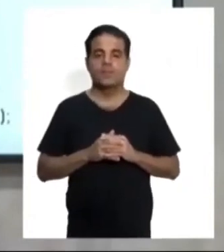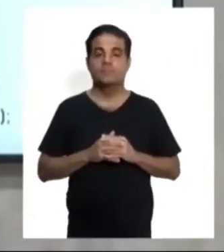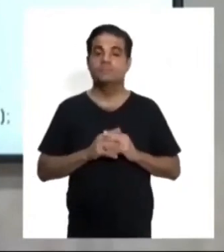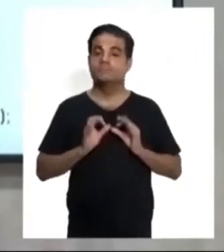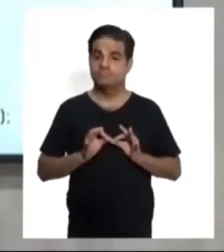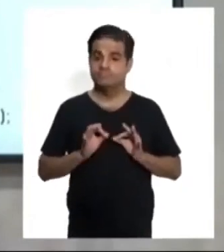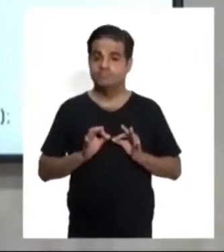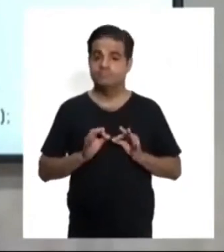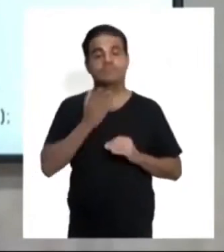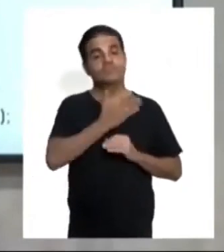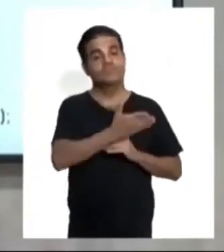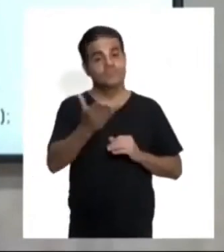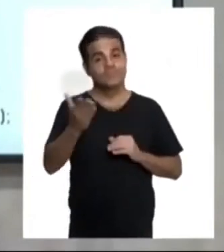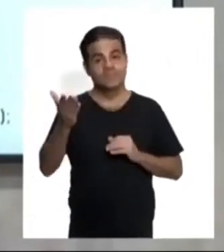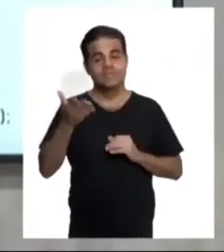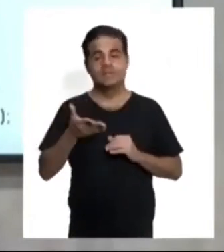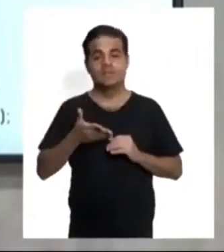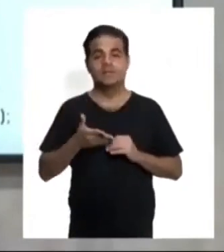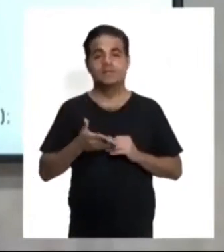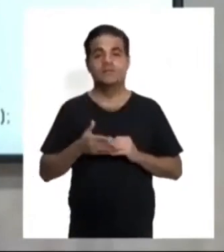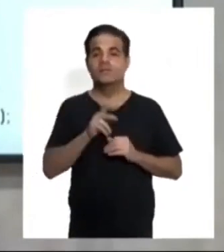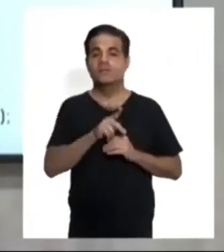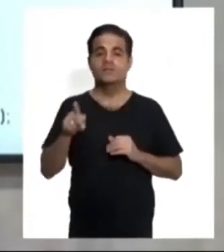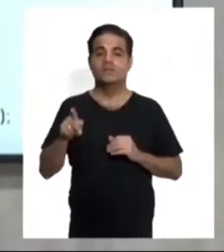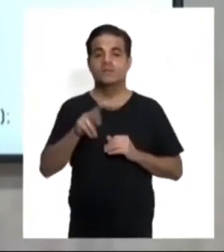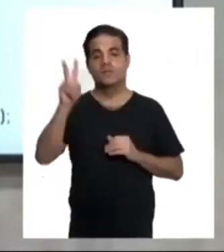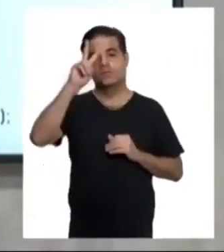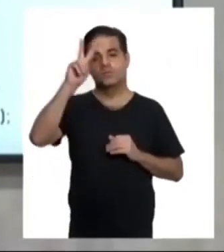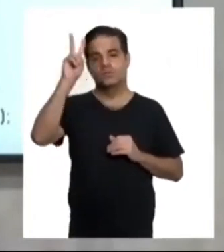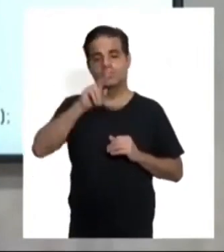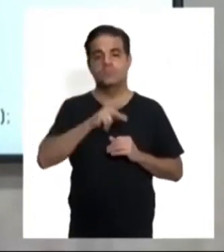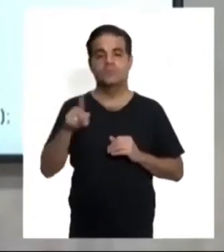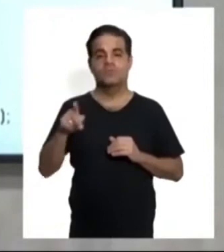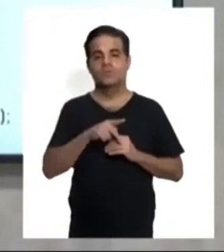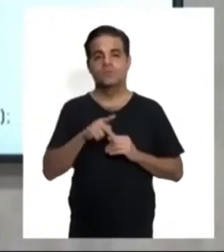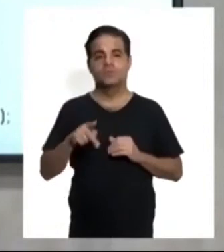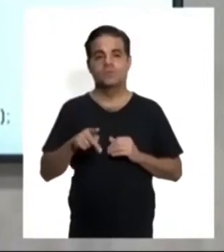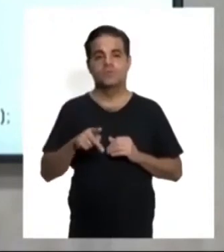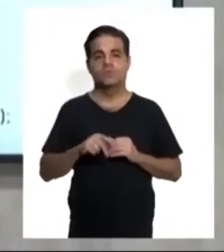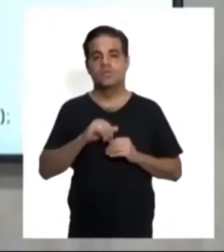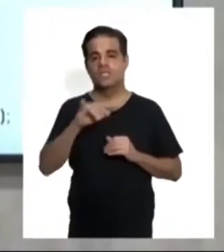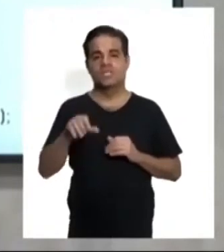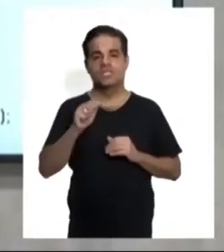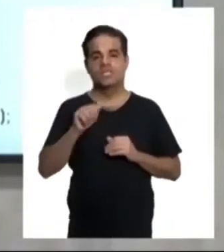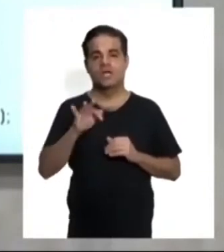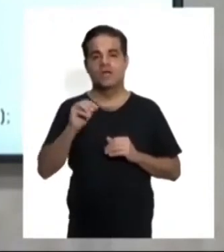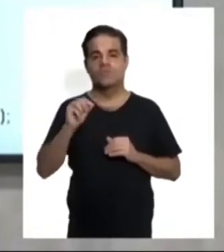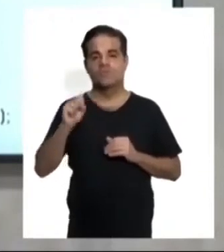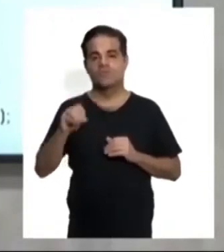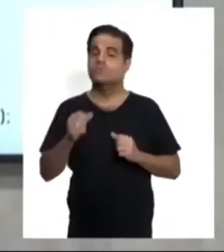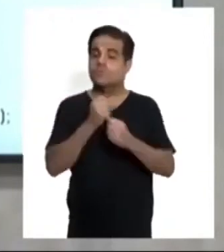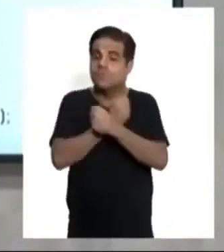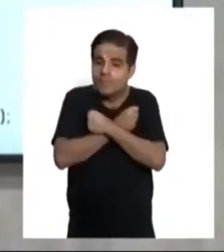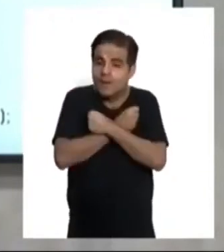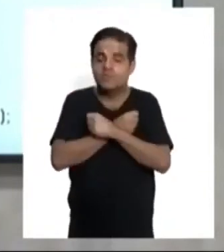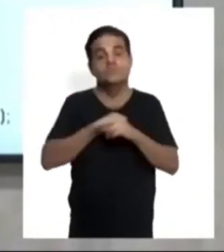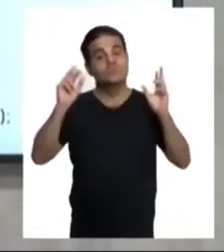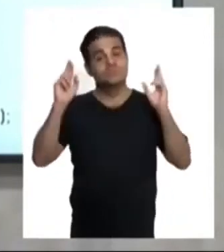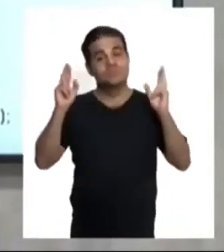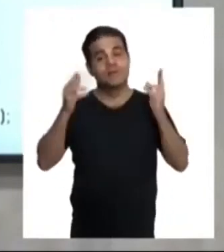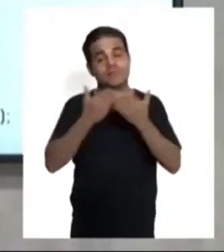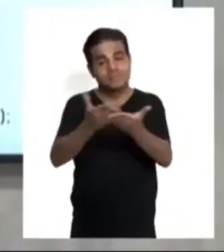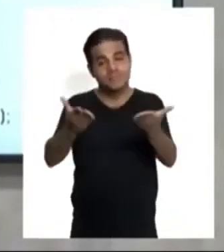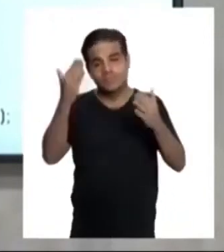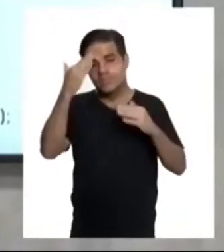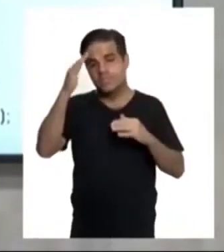Gente, com vocês agora, o grande professor de História, professor Gelfuso. Um abraço para vocês, espero que tenham